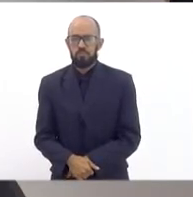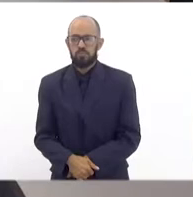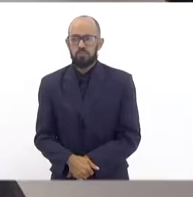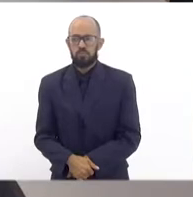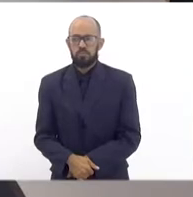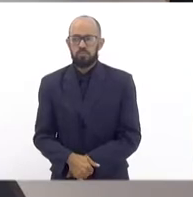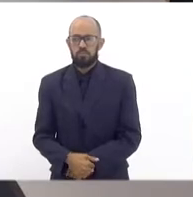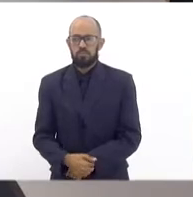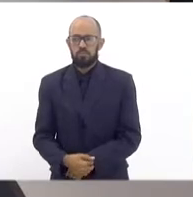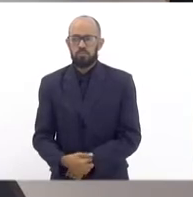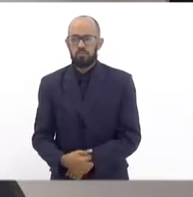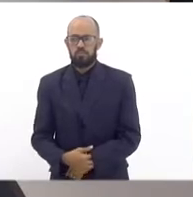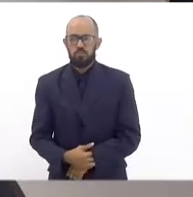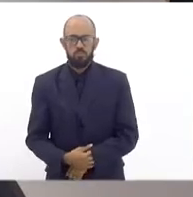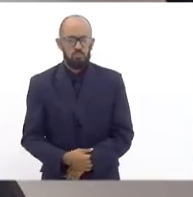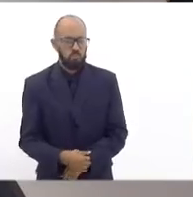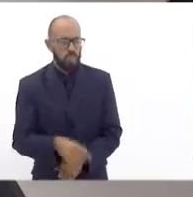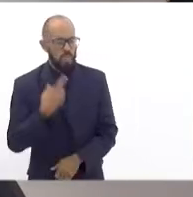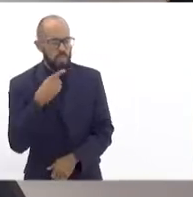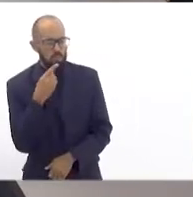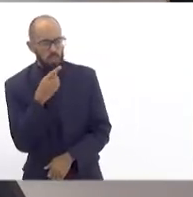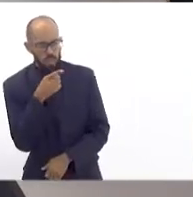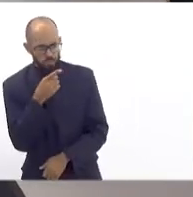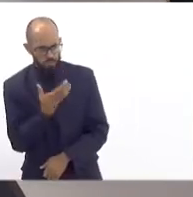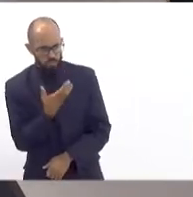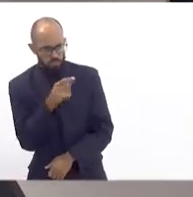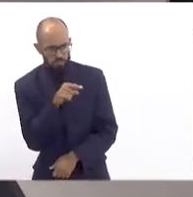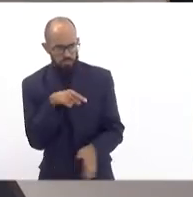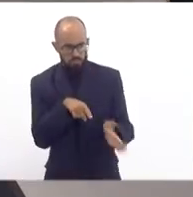Dionísio? Deputado? Um minutinho.